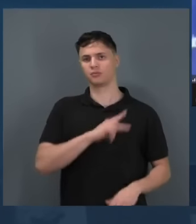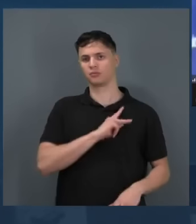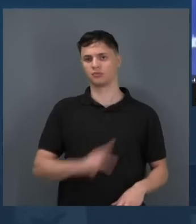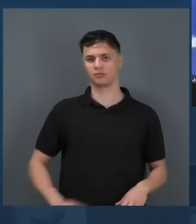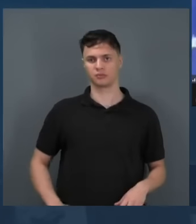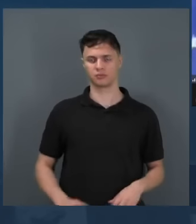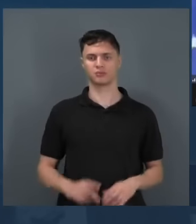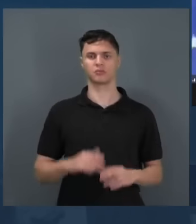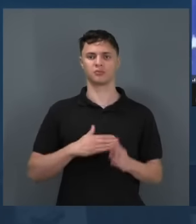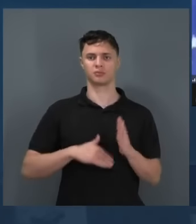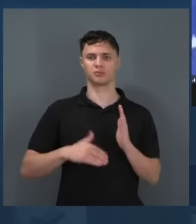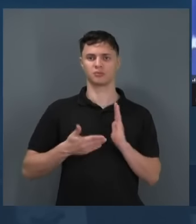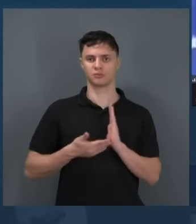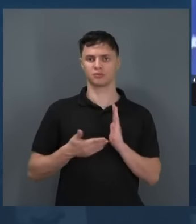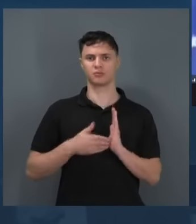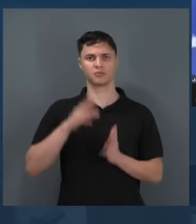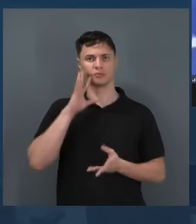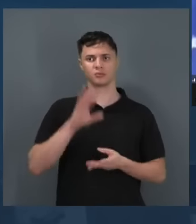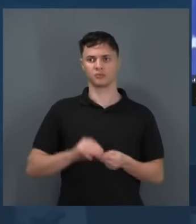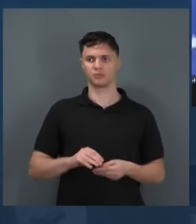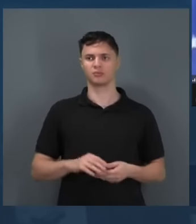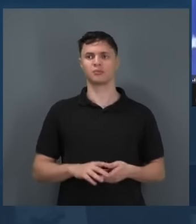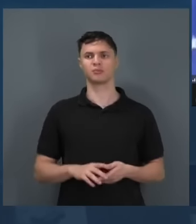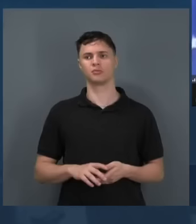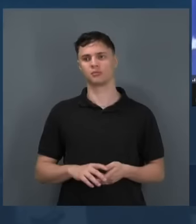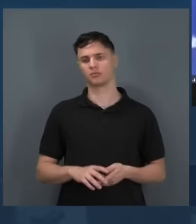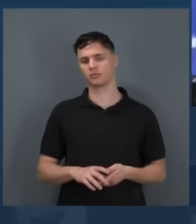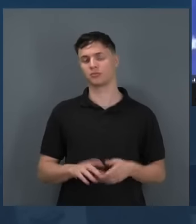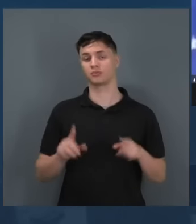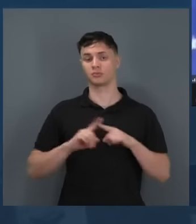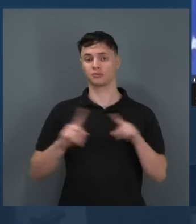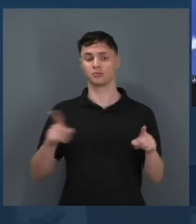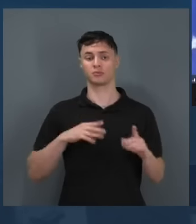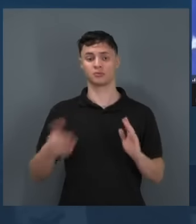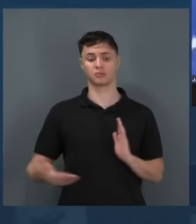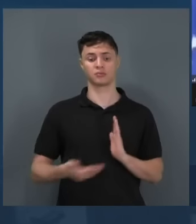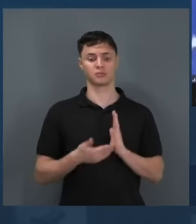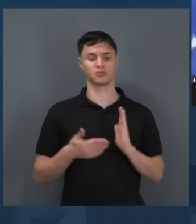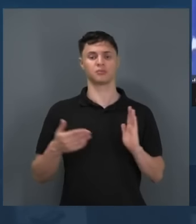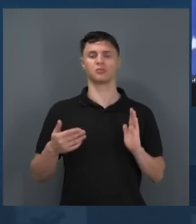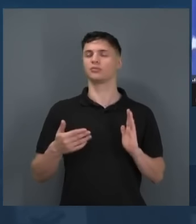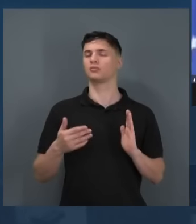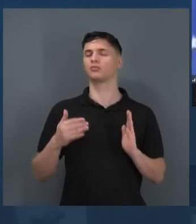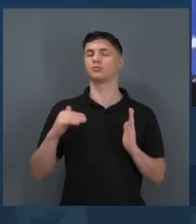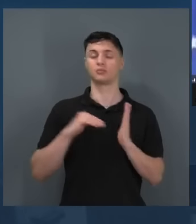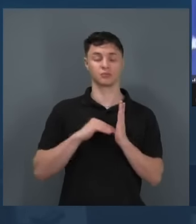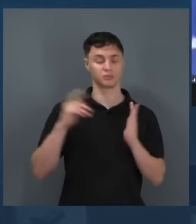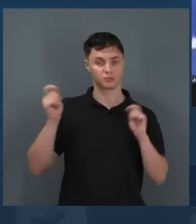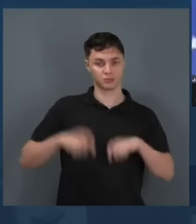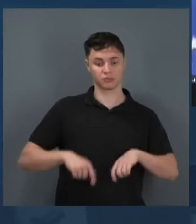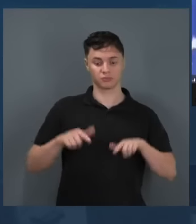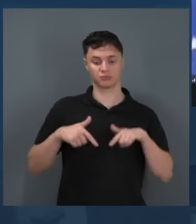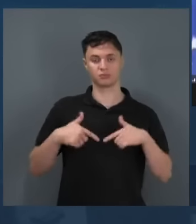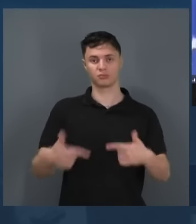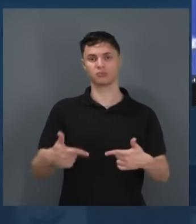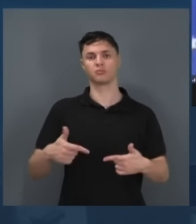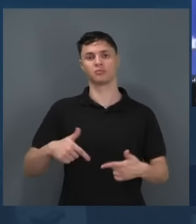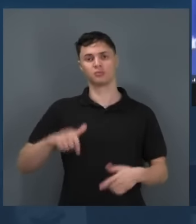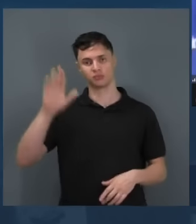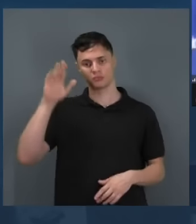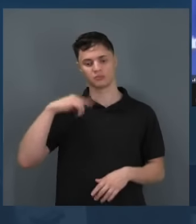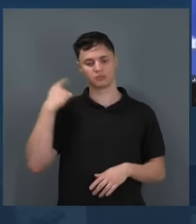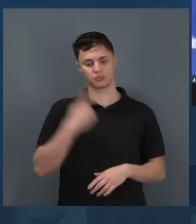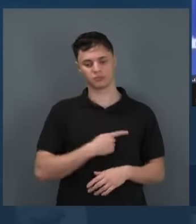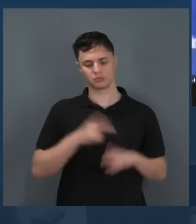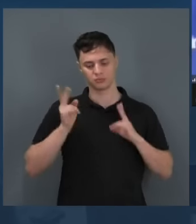da Câmara dos Deputados. Para encerrar, mas o Senado Federal pode fazer muito, nós podemos fazer muito, mas